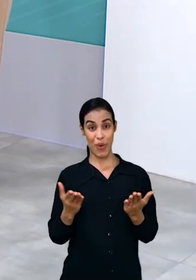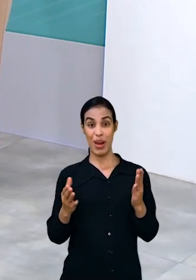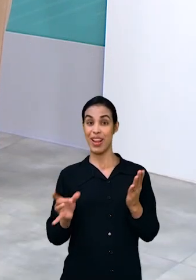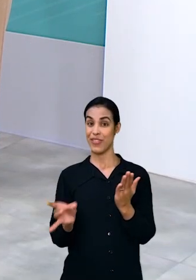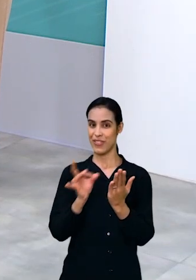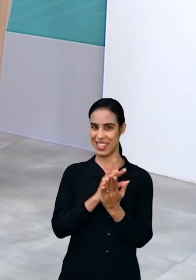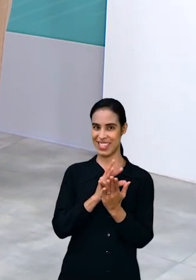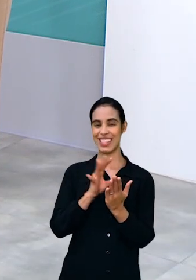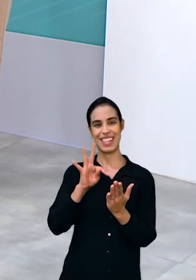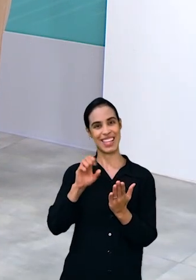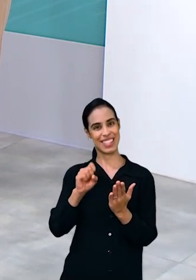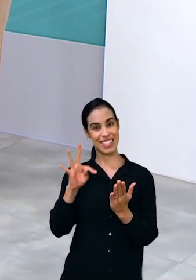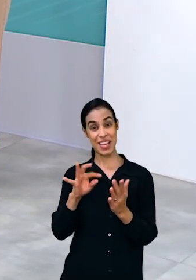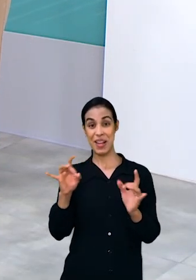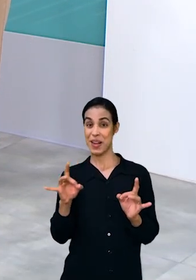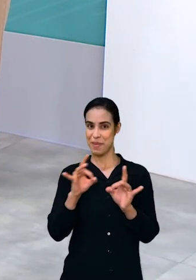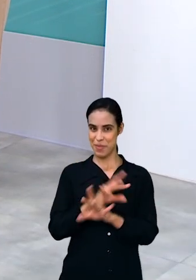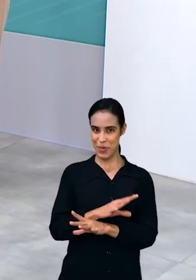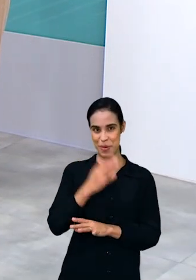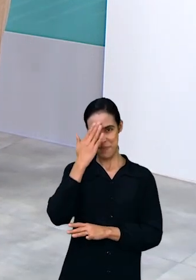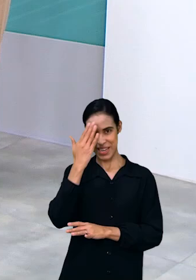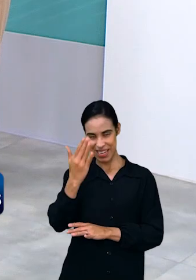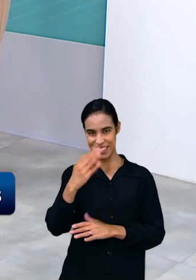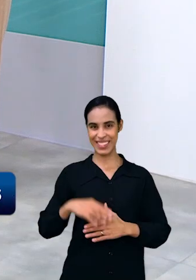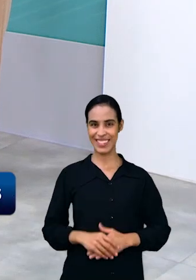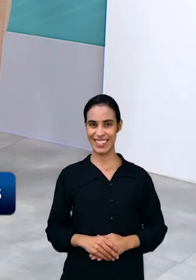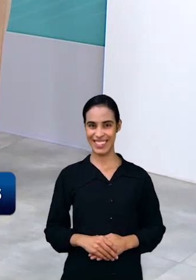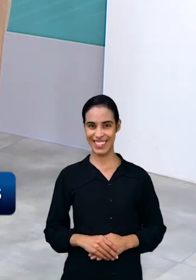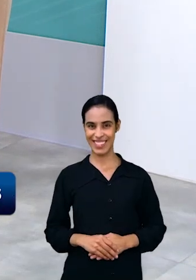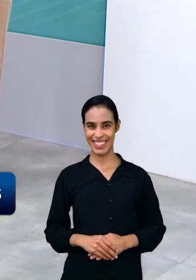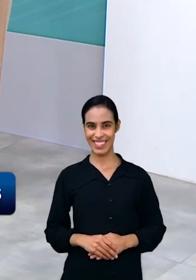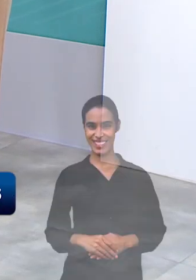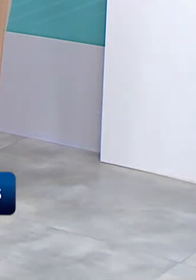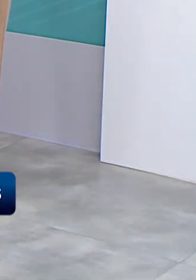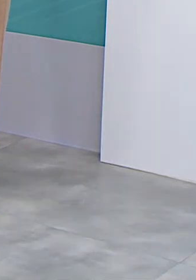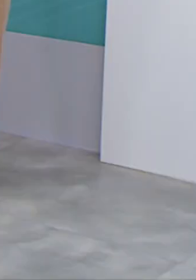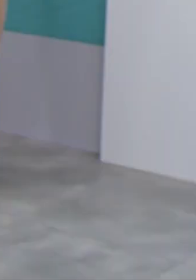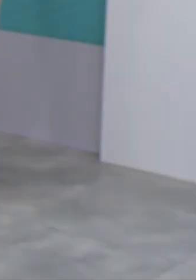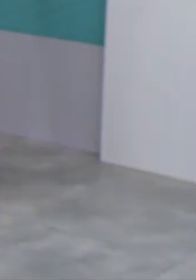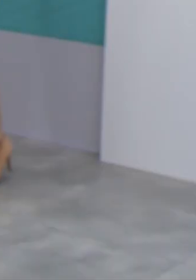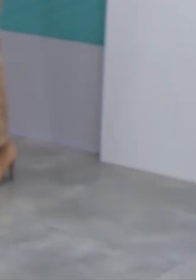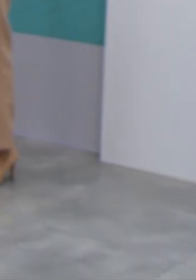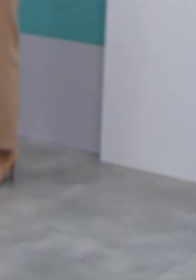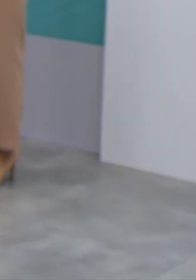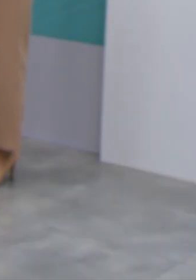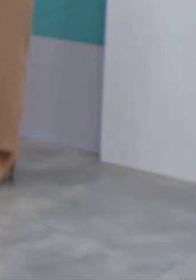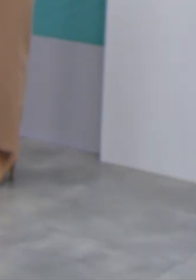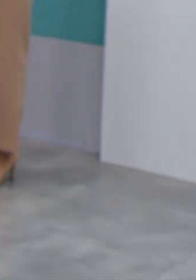Esta edição especial fica por aqui. Muito obrigado pela audiência e até semana que vem.